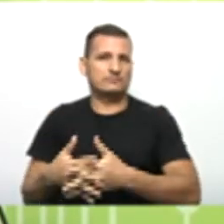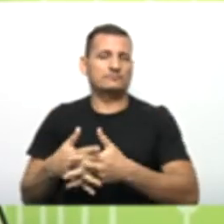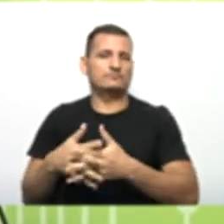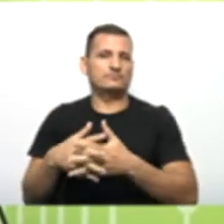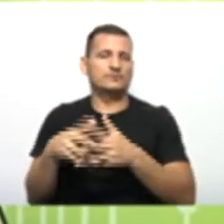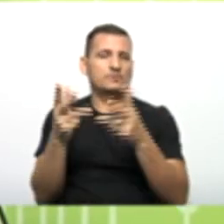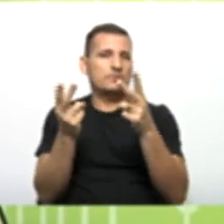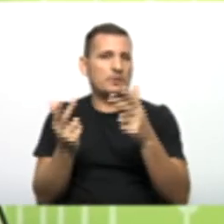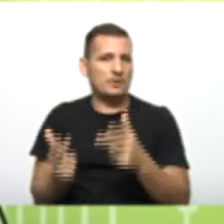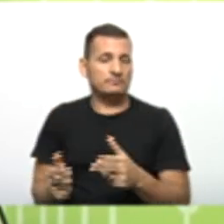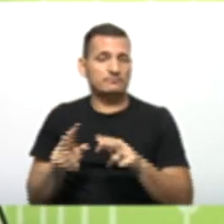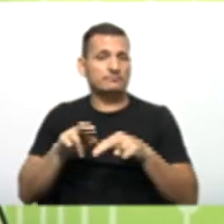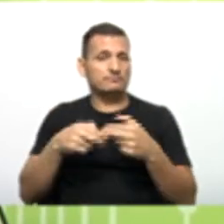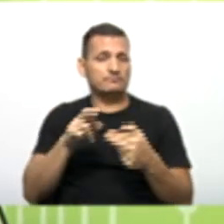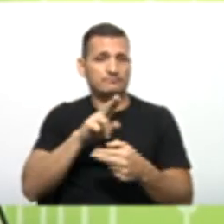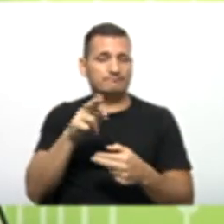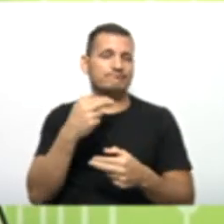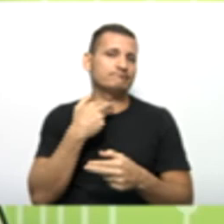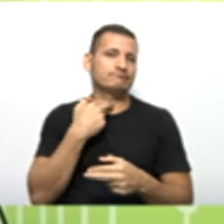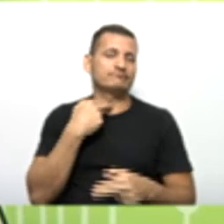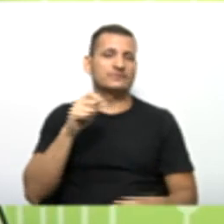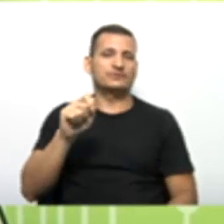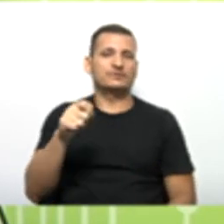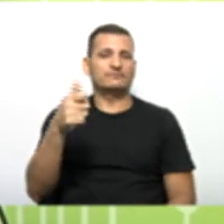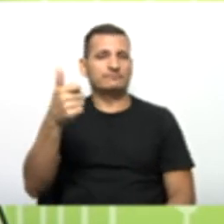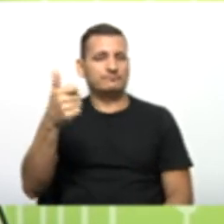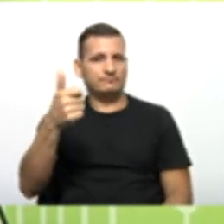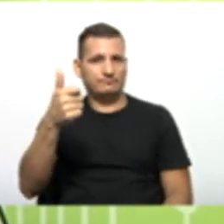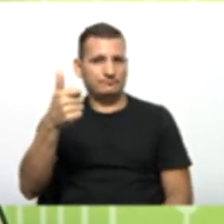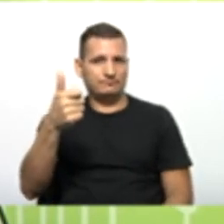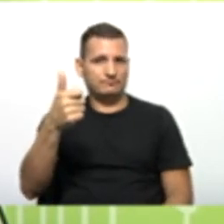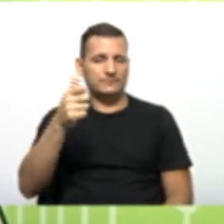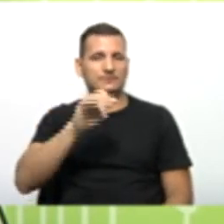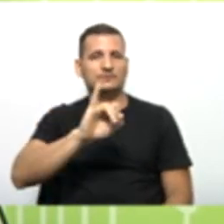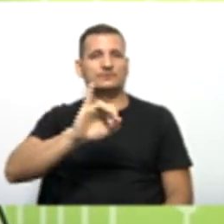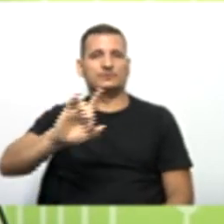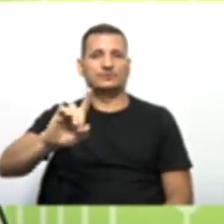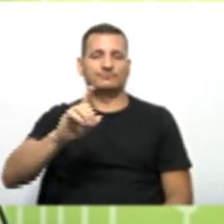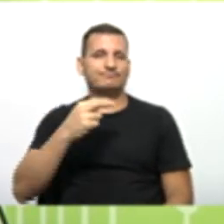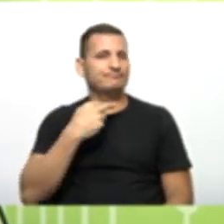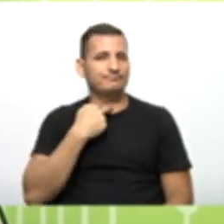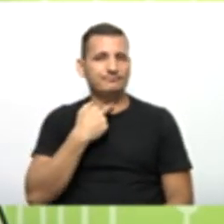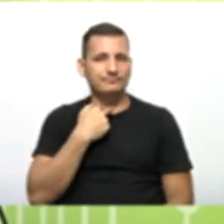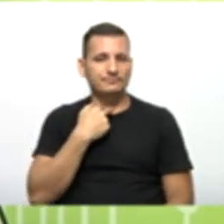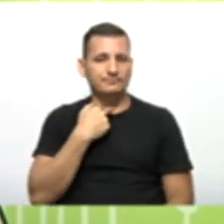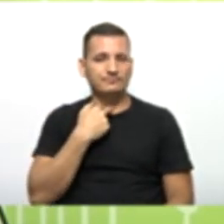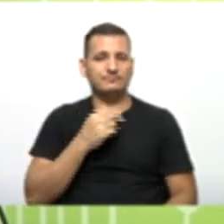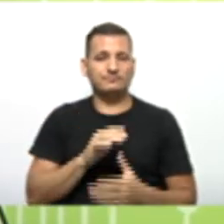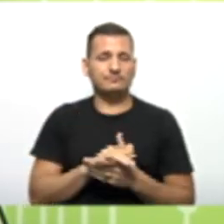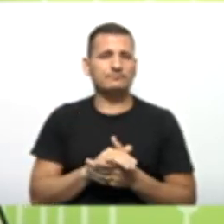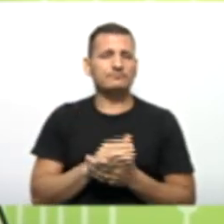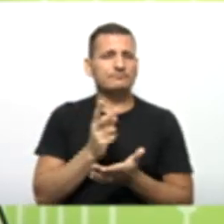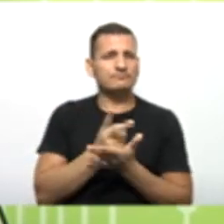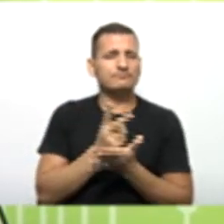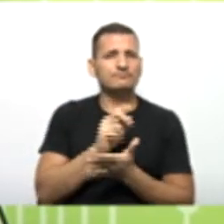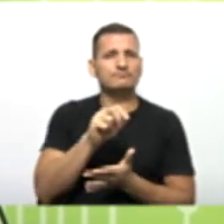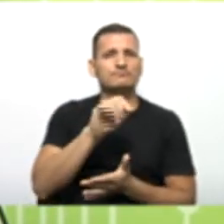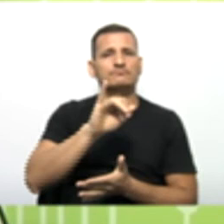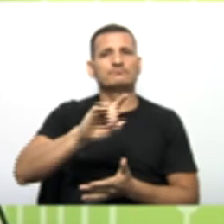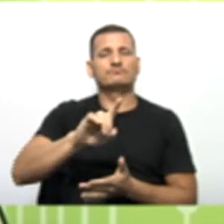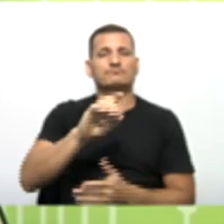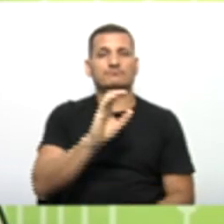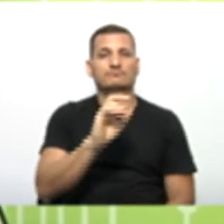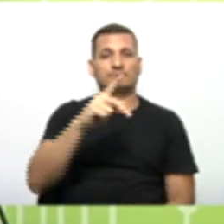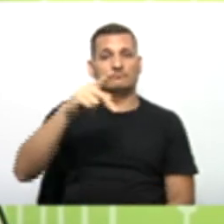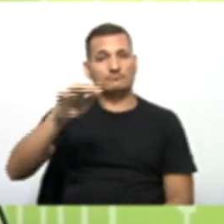isso que o nome não pode ser uma chave principal não pode ser o identificador principal da pessoa geralmente é cpf que